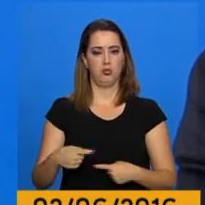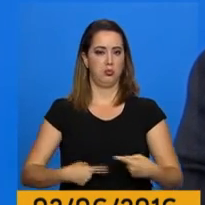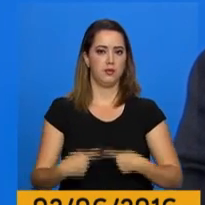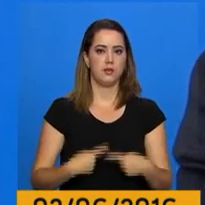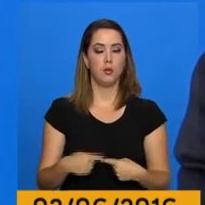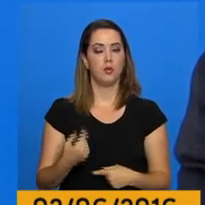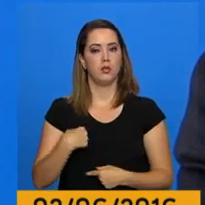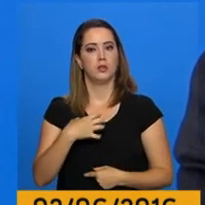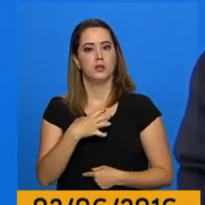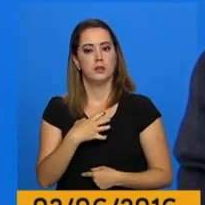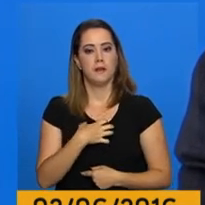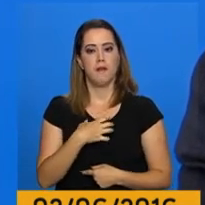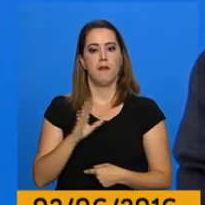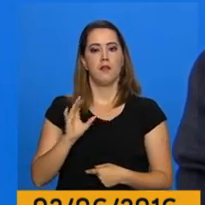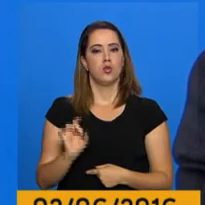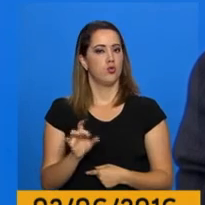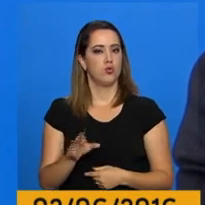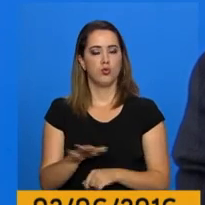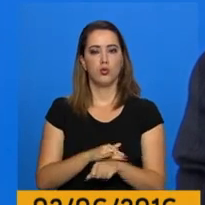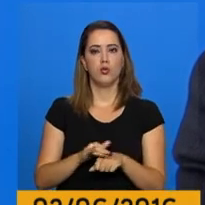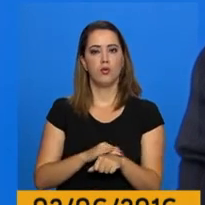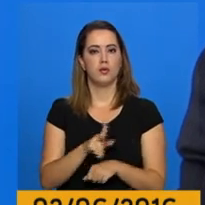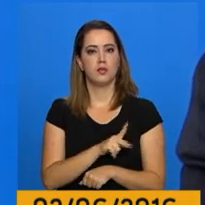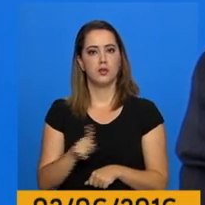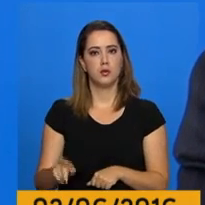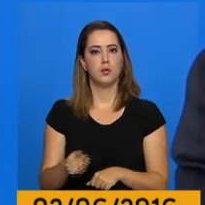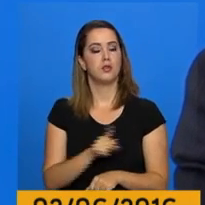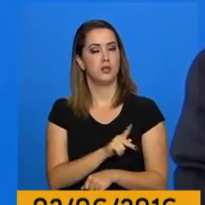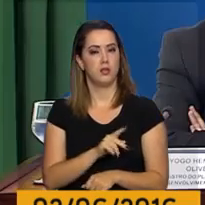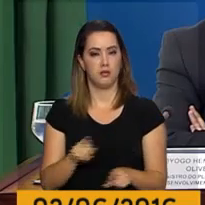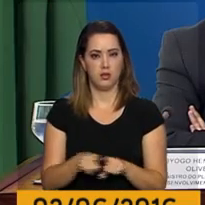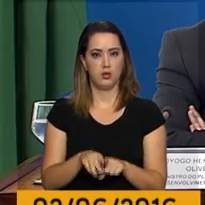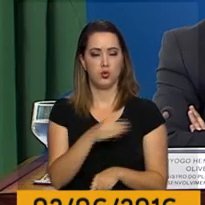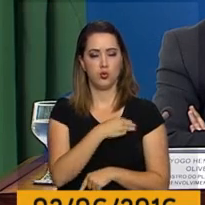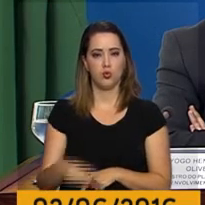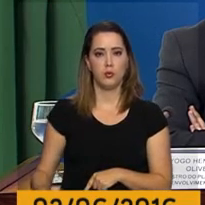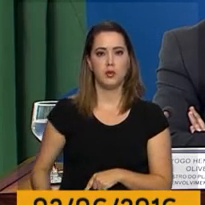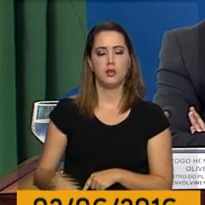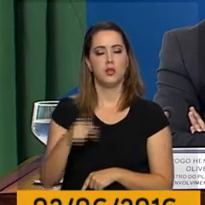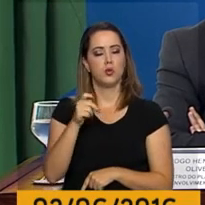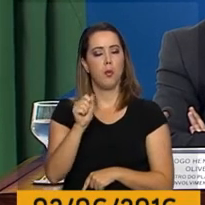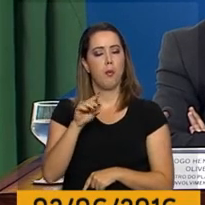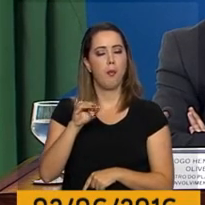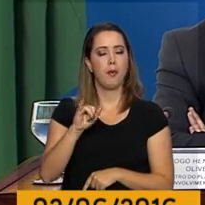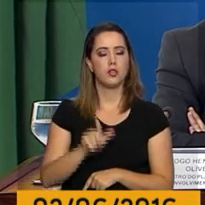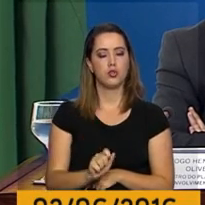passo seguinte, como ministro Eliseu Padilha. Só tratei com os dois. Próxima pergunta do Felipe Varela, da TV